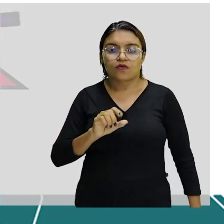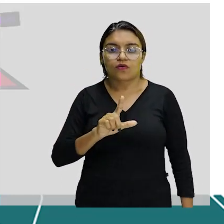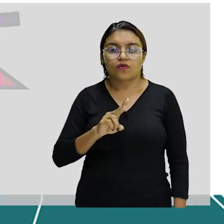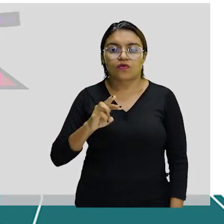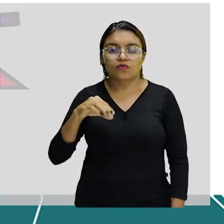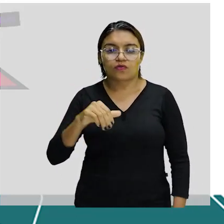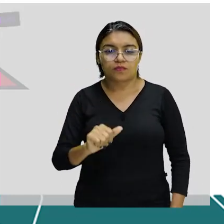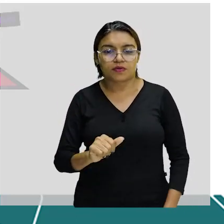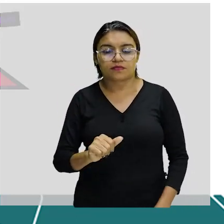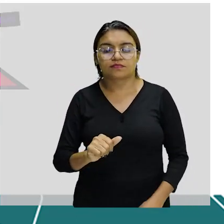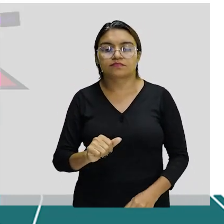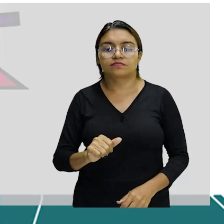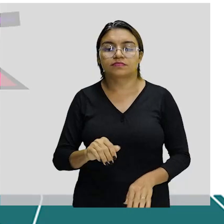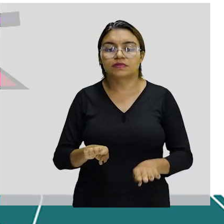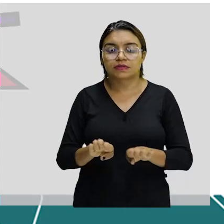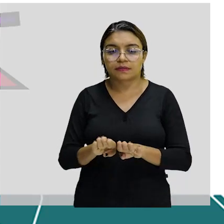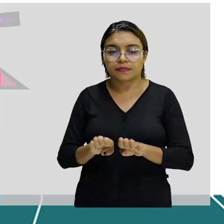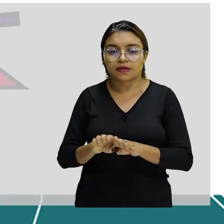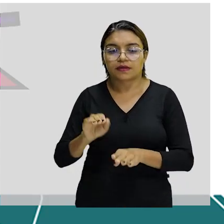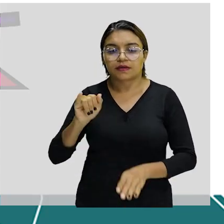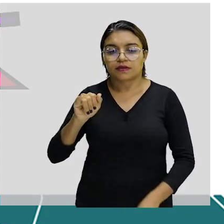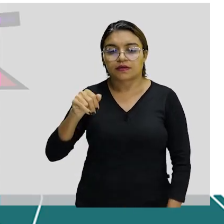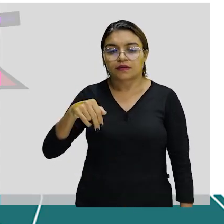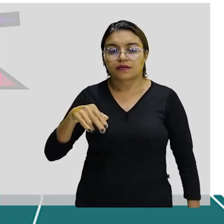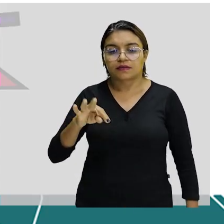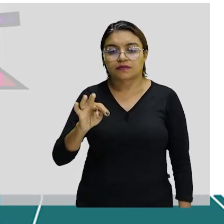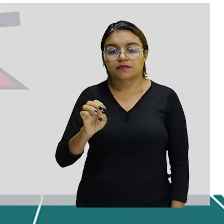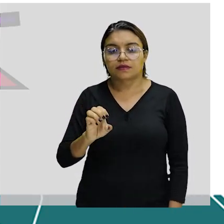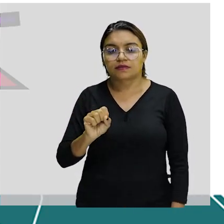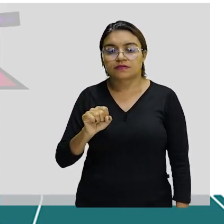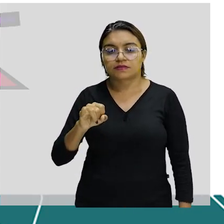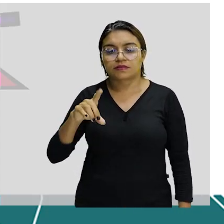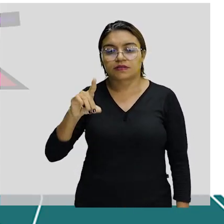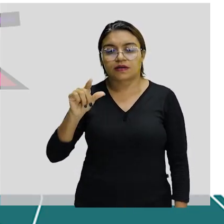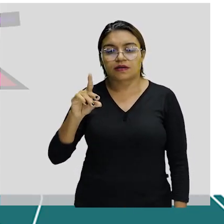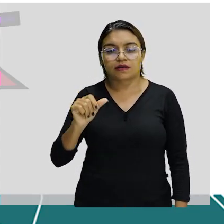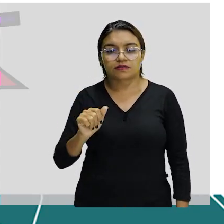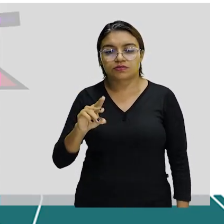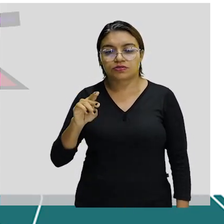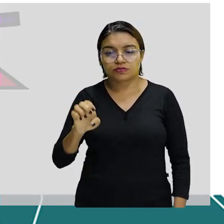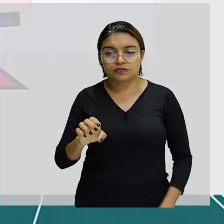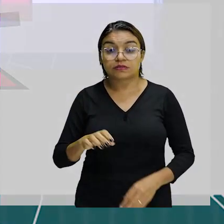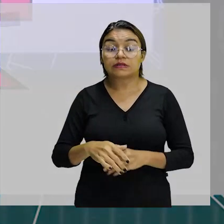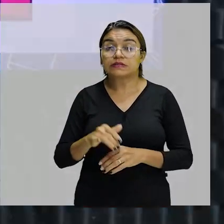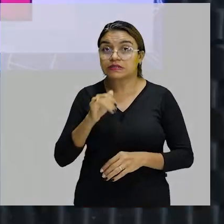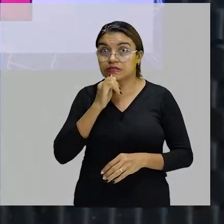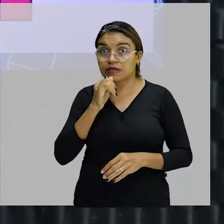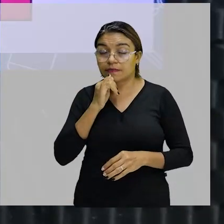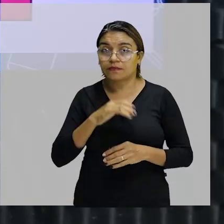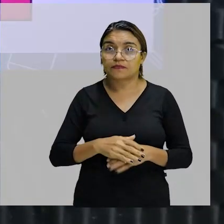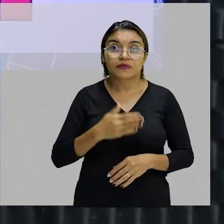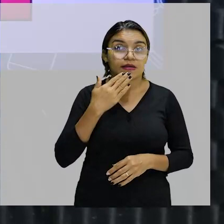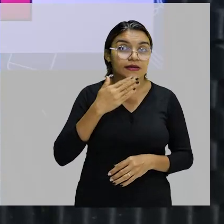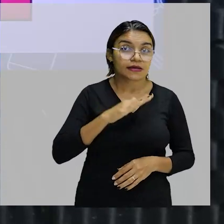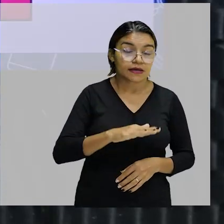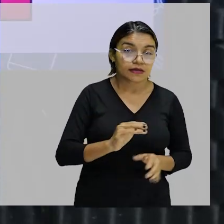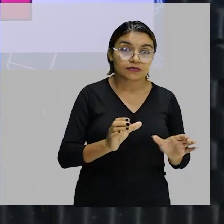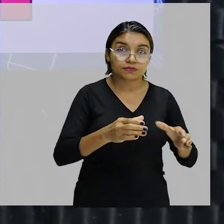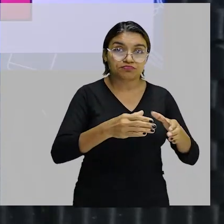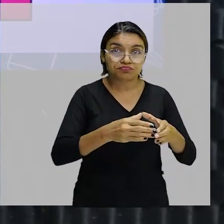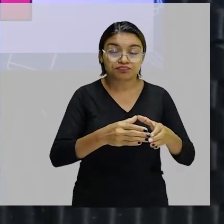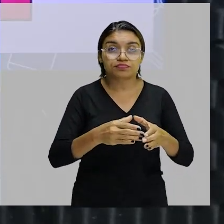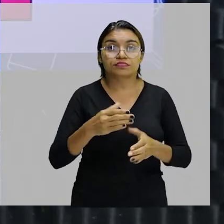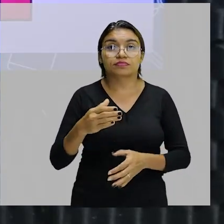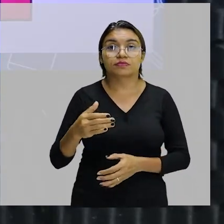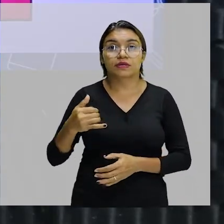vez eu vou voltar para a criança, adolescente, adulto e idoso, para aquelas faixas etárias. Que eu falei